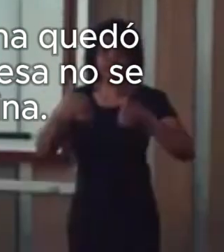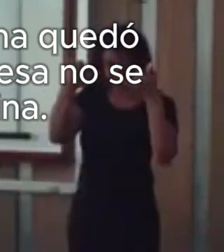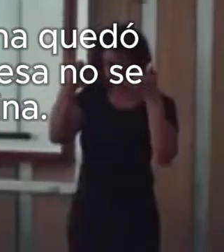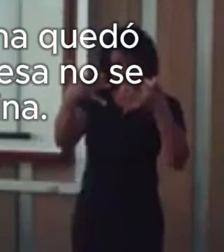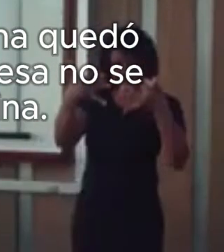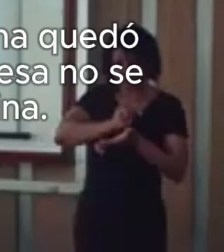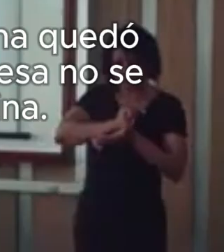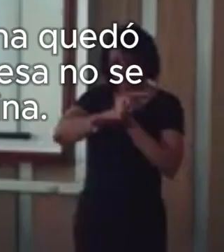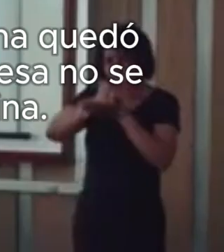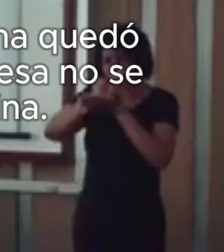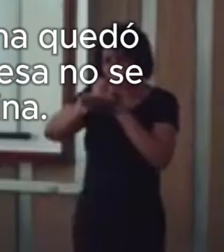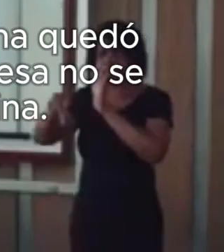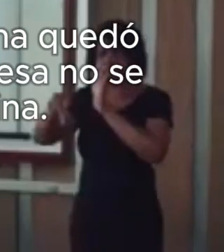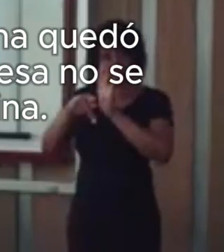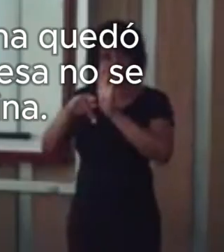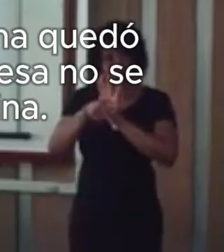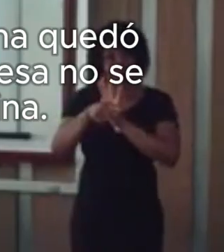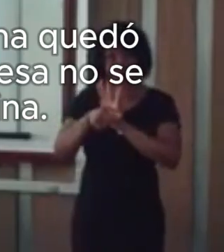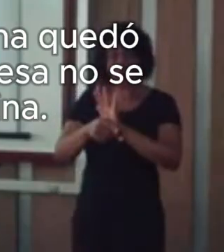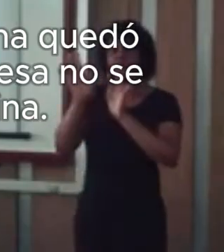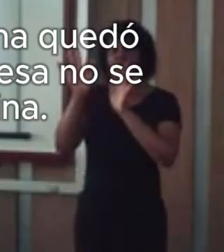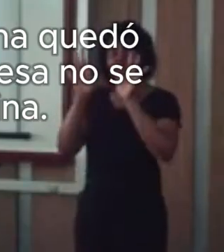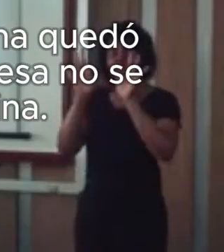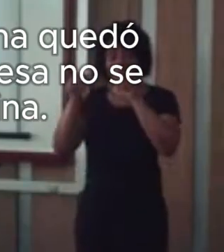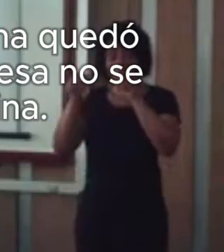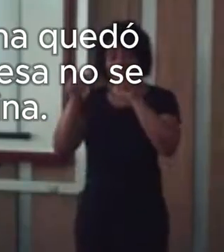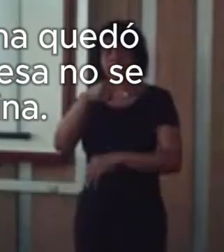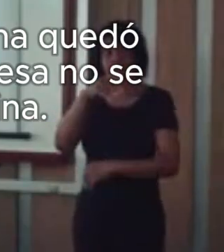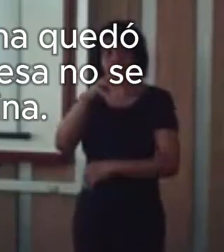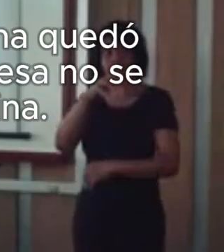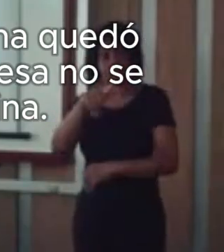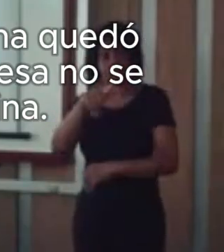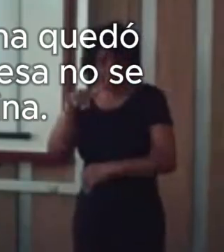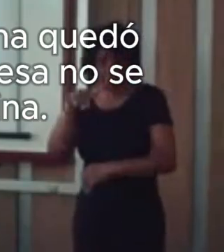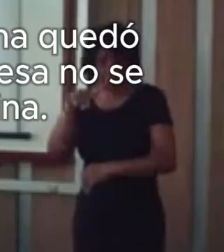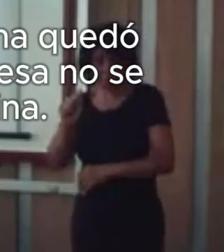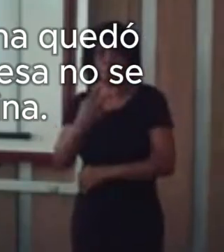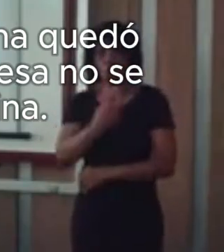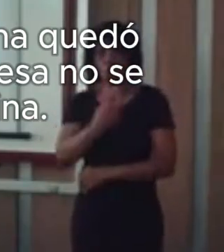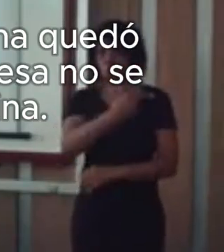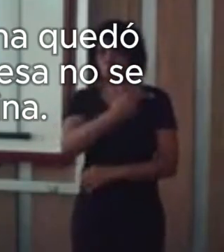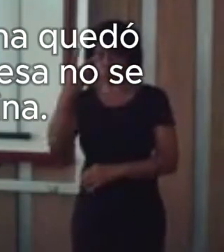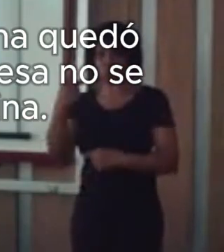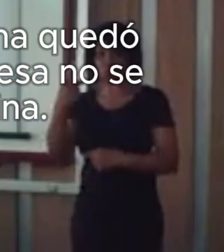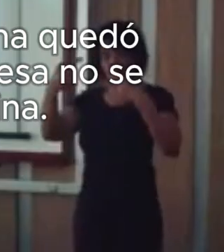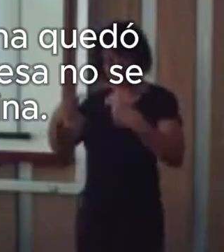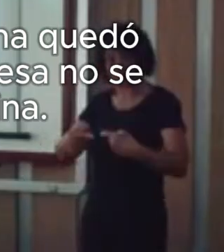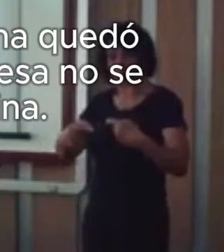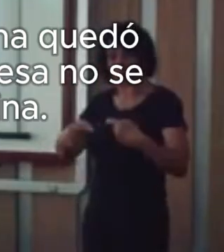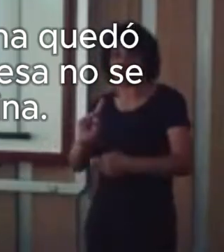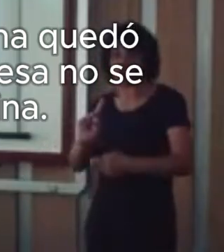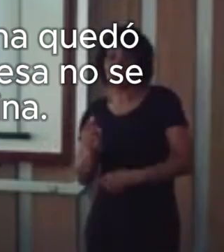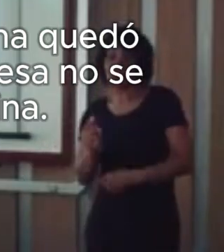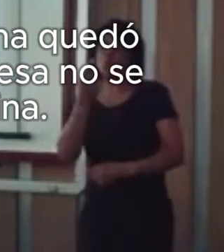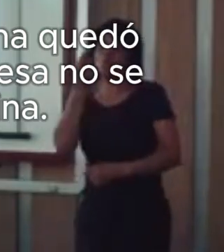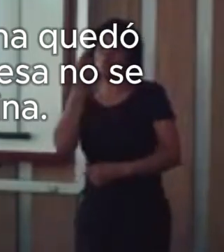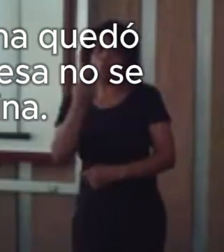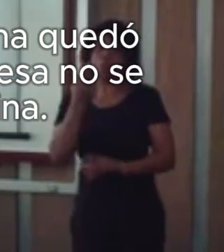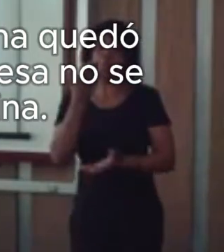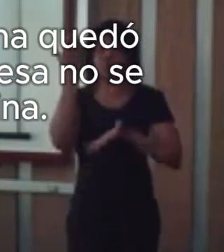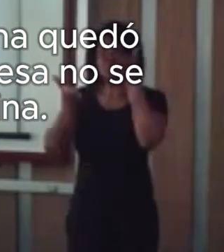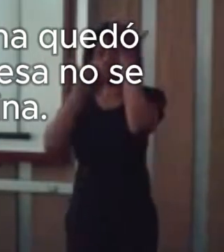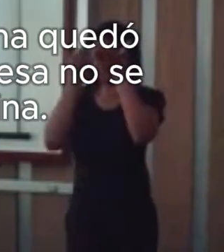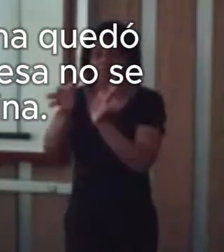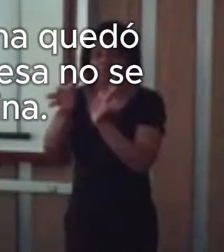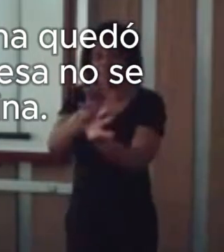projetos, e, no final, a polilaminina ficou aqui como um dos dois últimos, né, e que um deles era de terapia